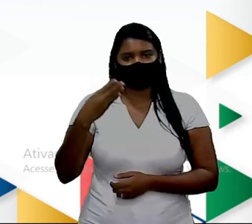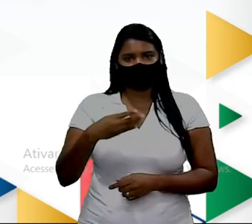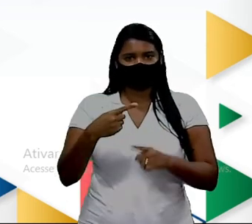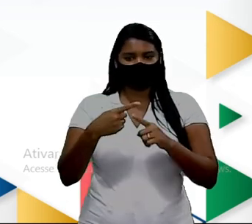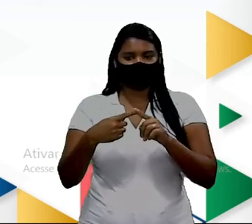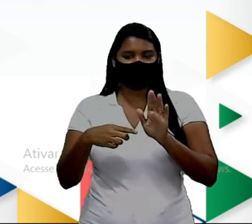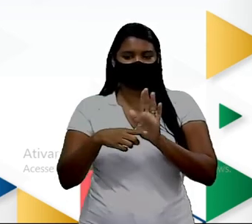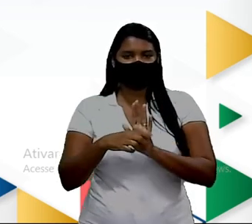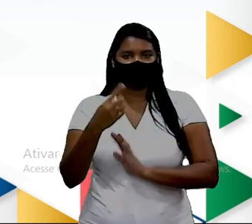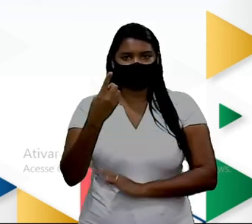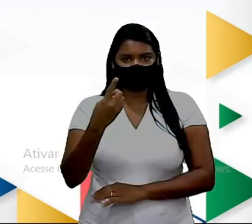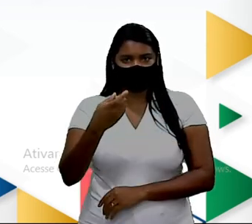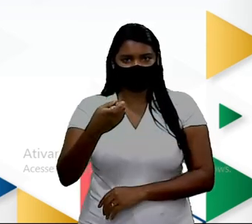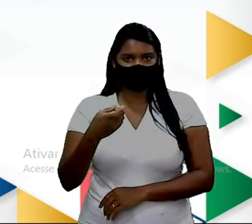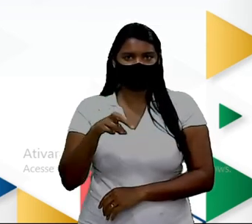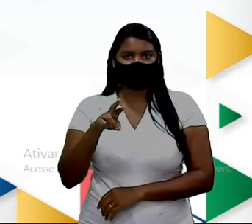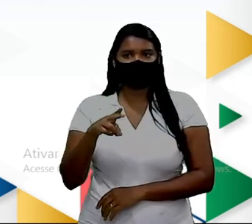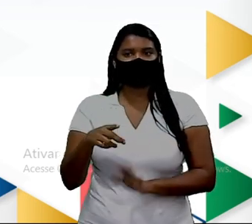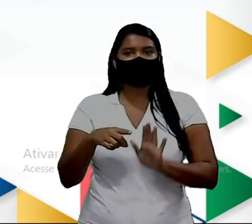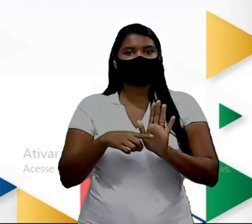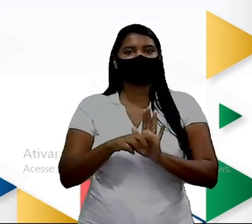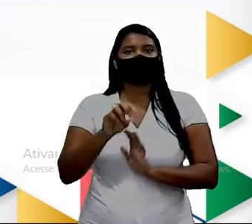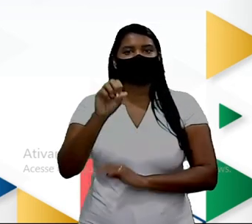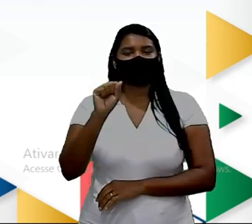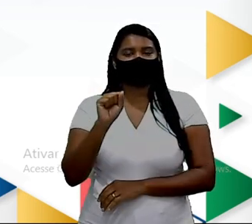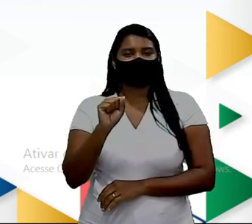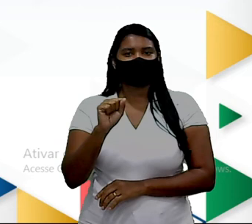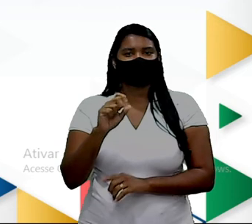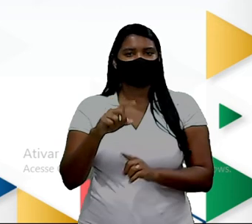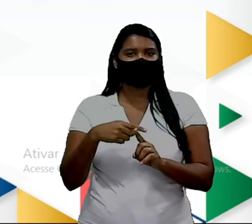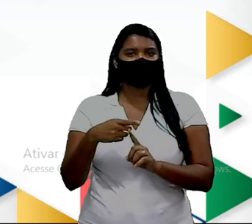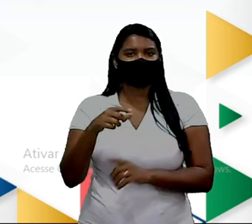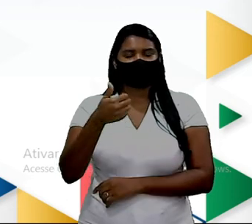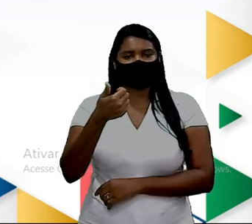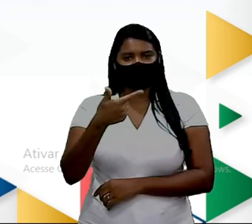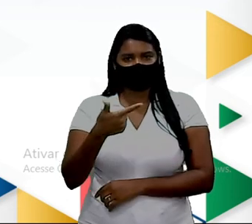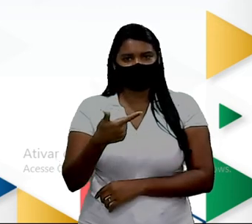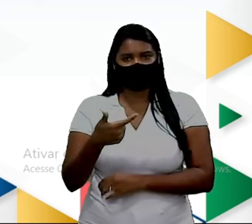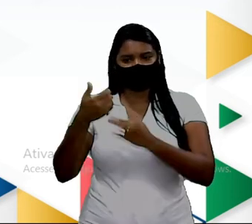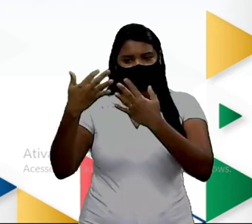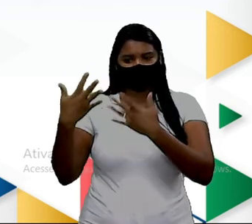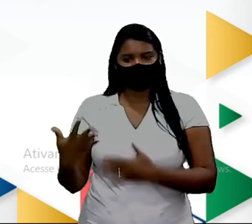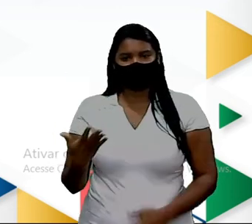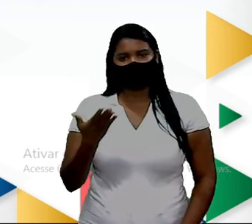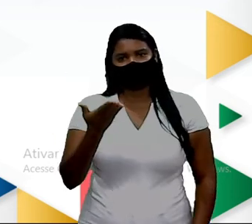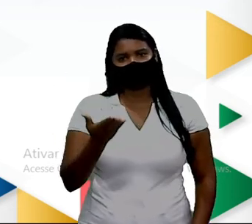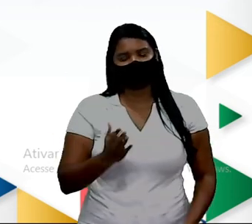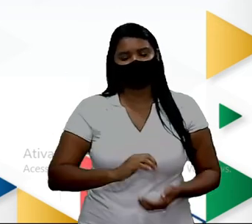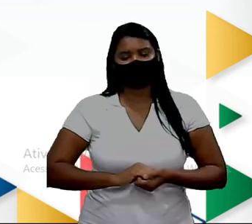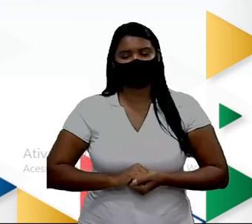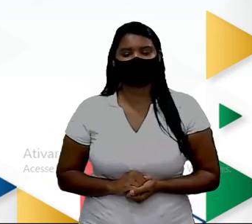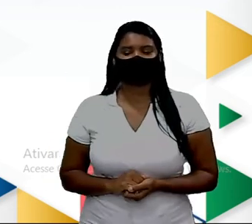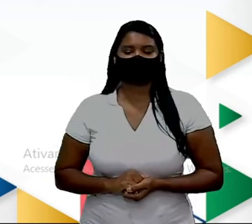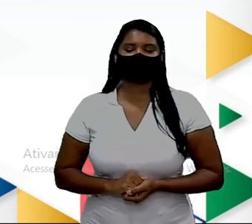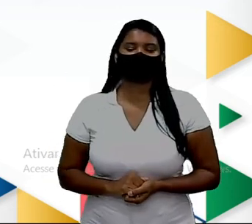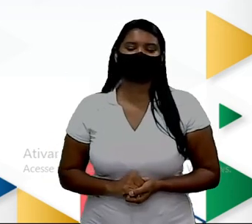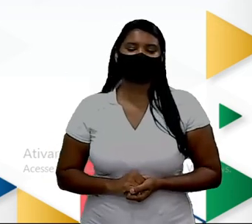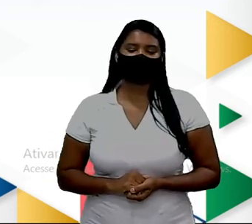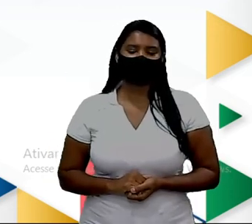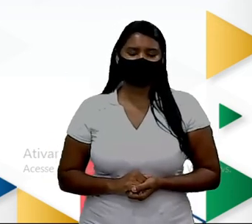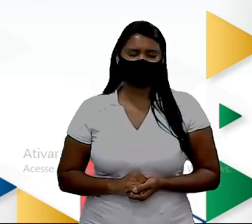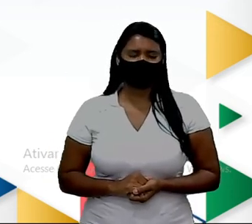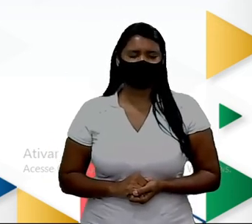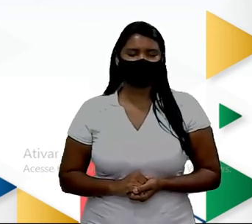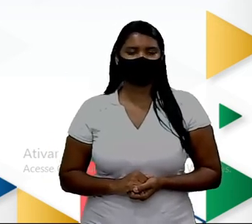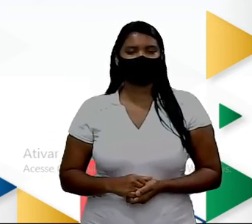menos 1x vai ser igual a menos 8 mais 12. Olha o que eu falei para vocês, ó. 4x menos 1x